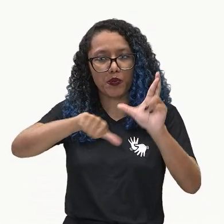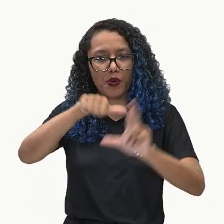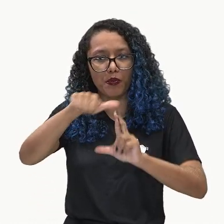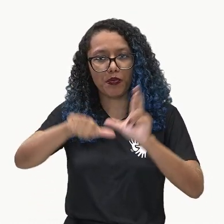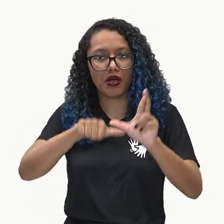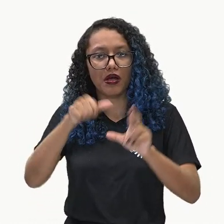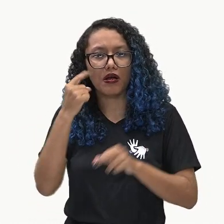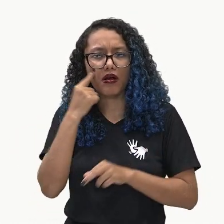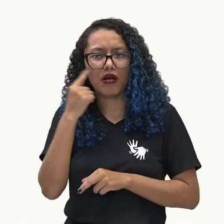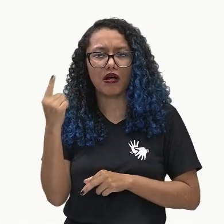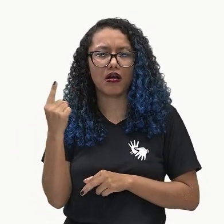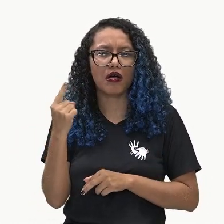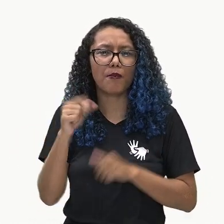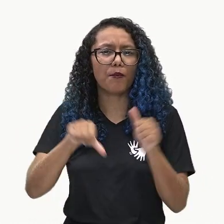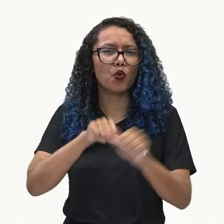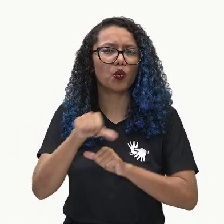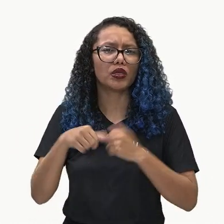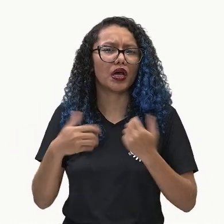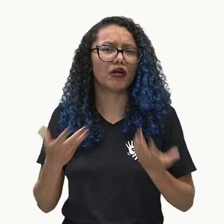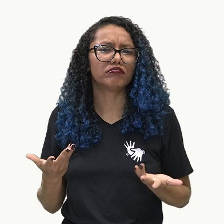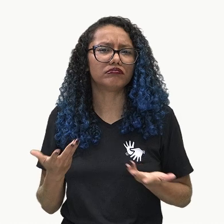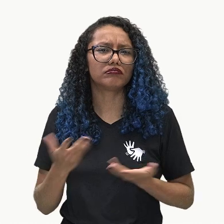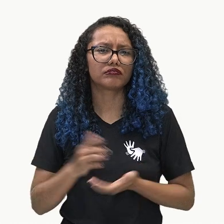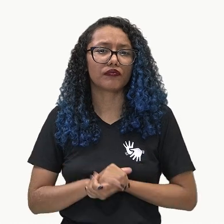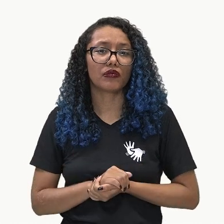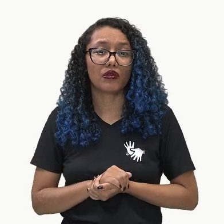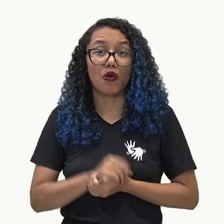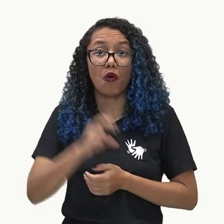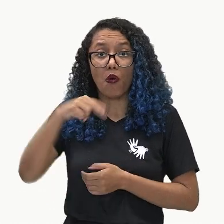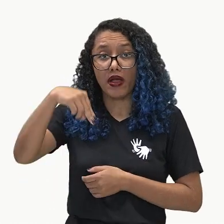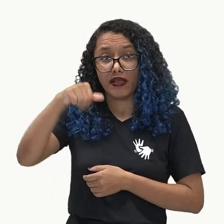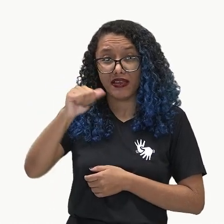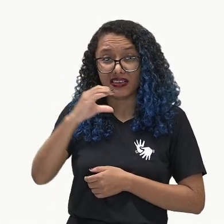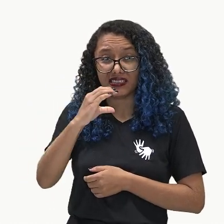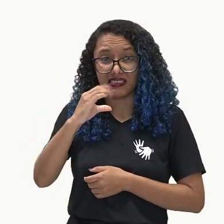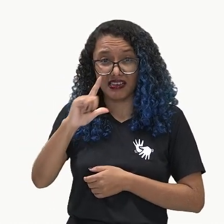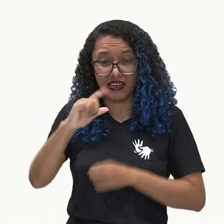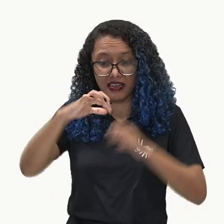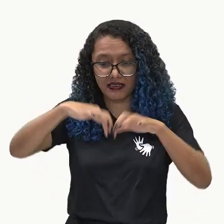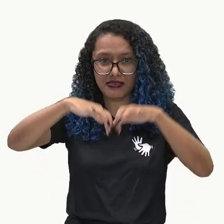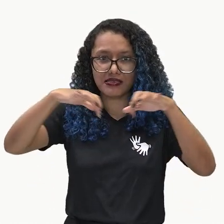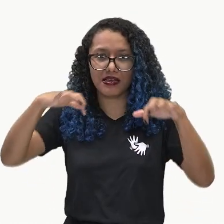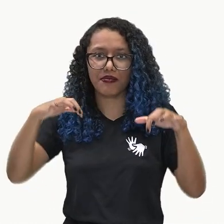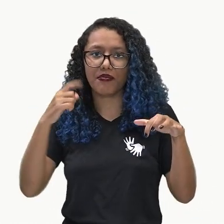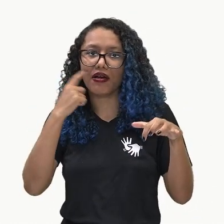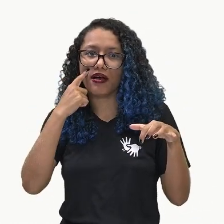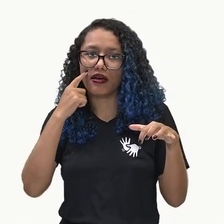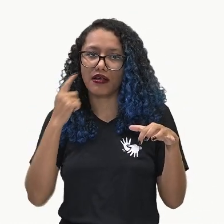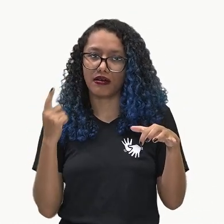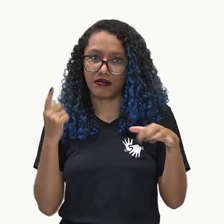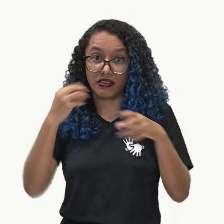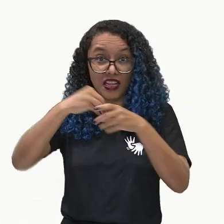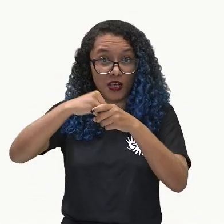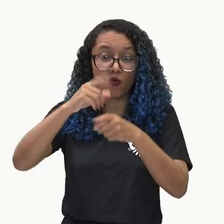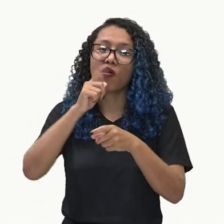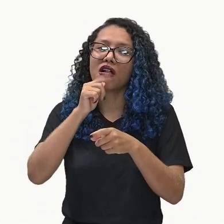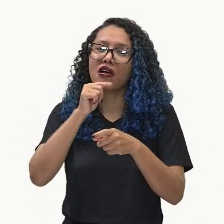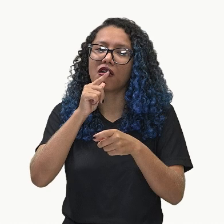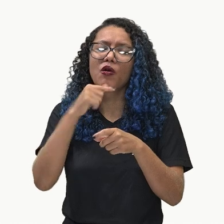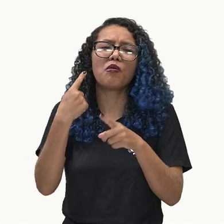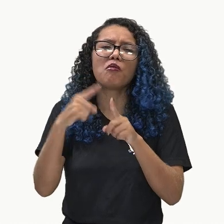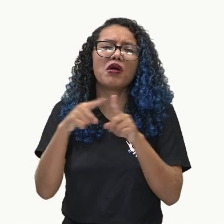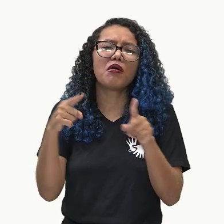vai acontecer? Eles vão se separar dentro da água. Por quê,